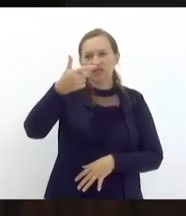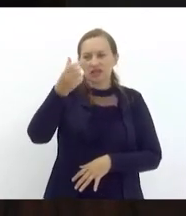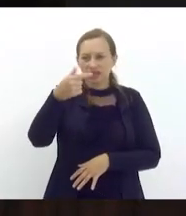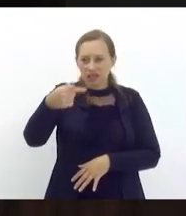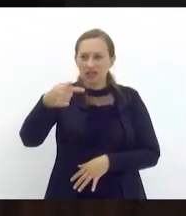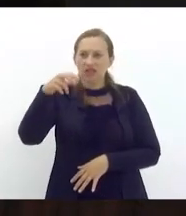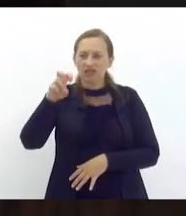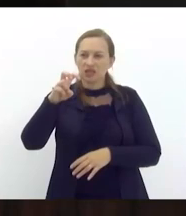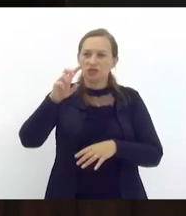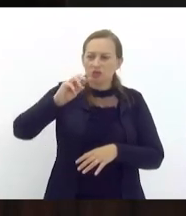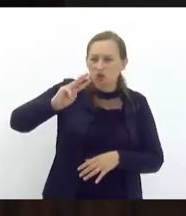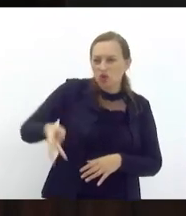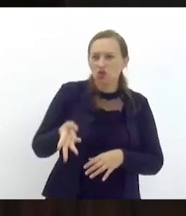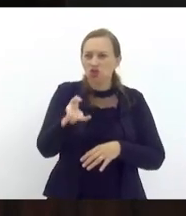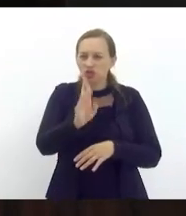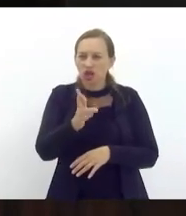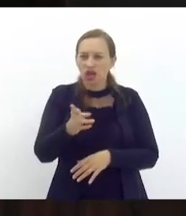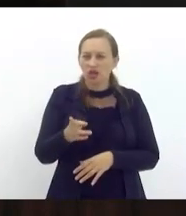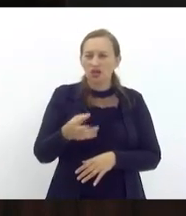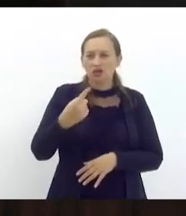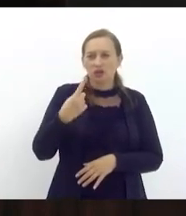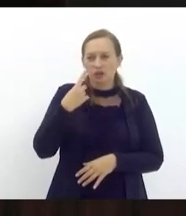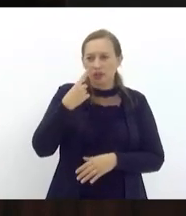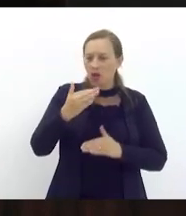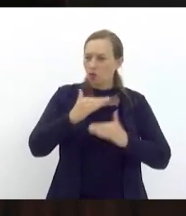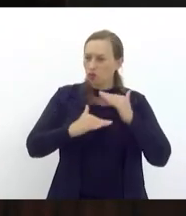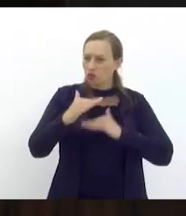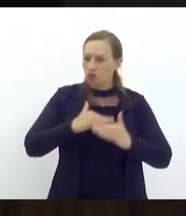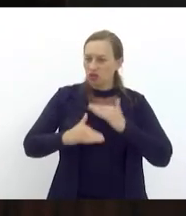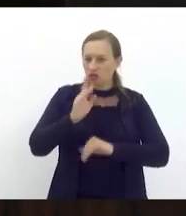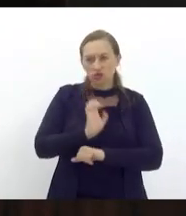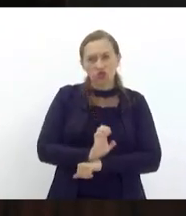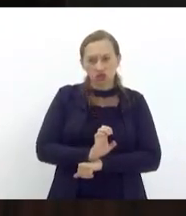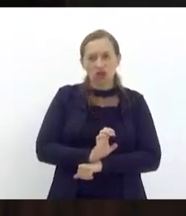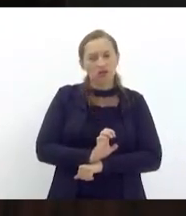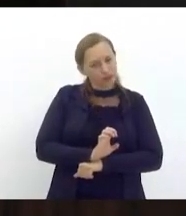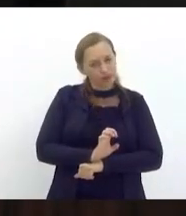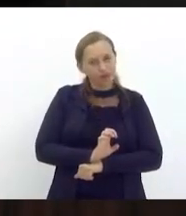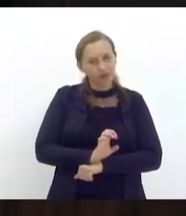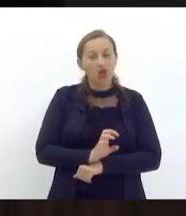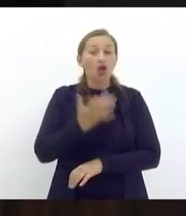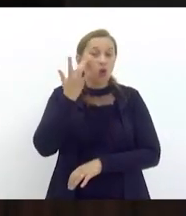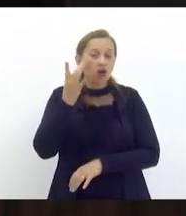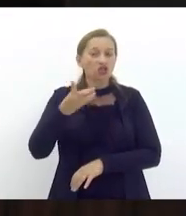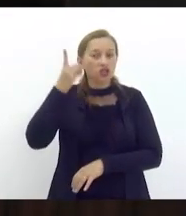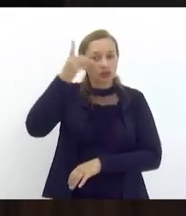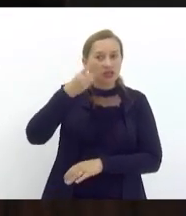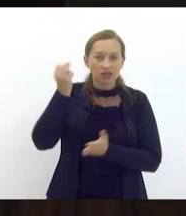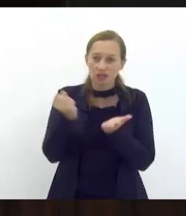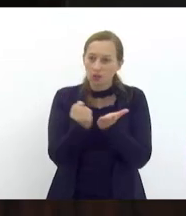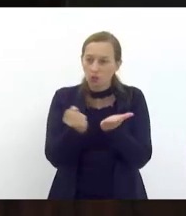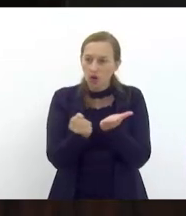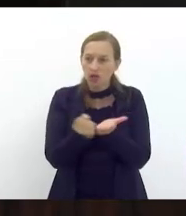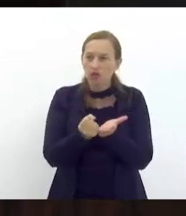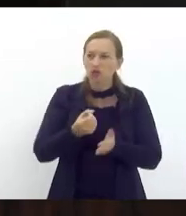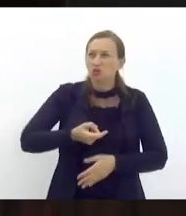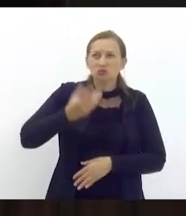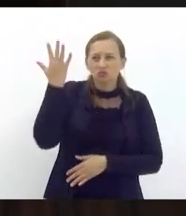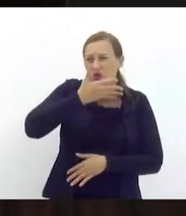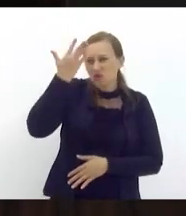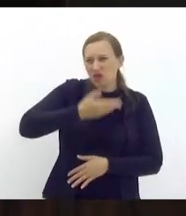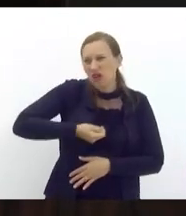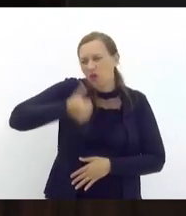sob Pena de não ver novamente o retrocesso no estado que eu acho que aquilo Deputado Samuel lafaie que a gente não veio a quase